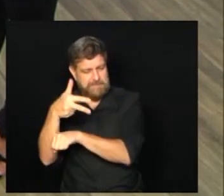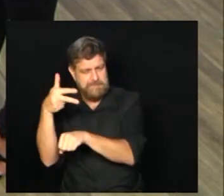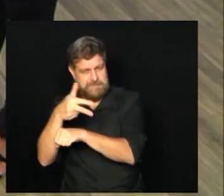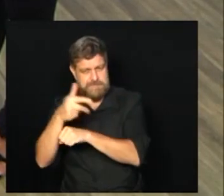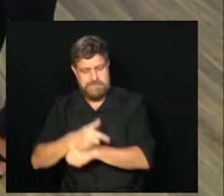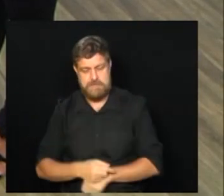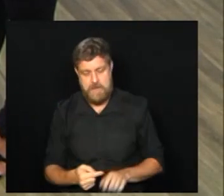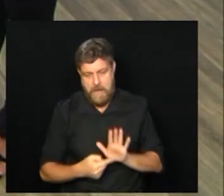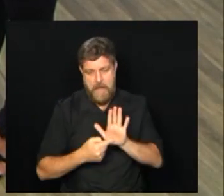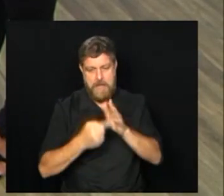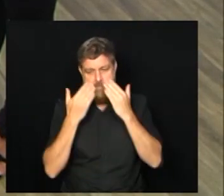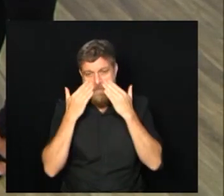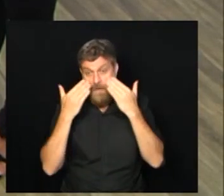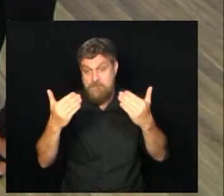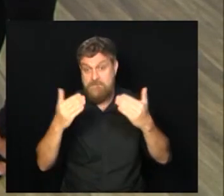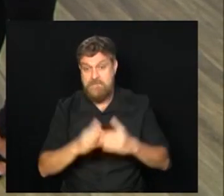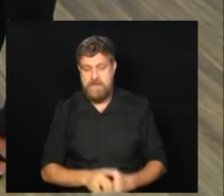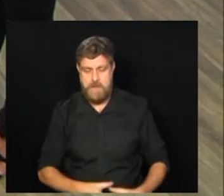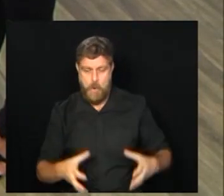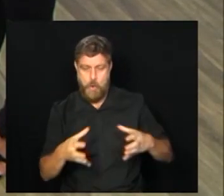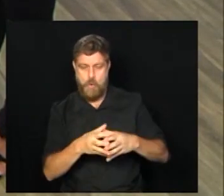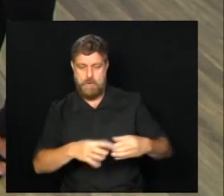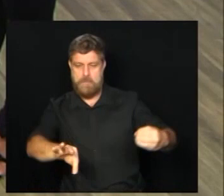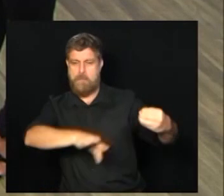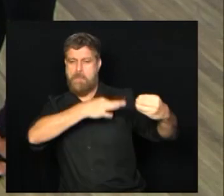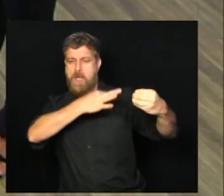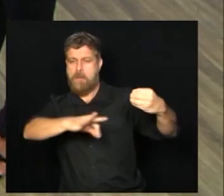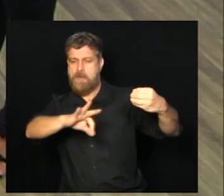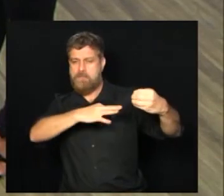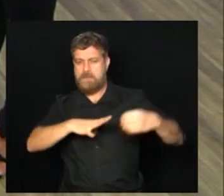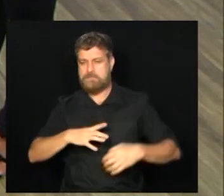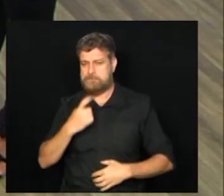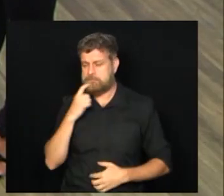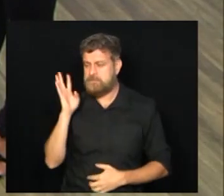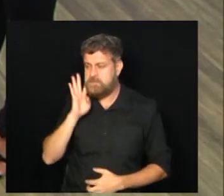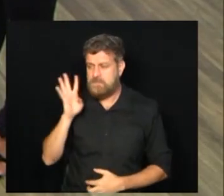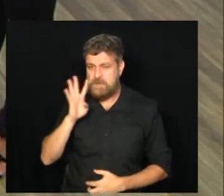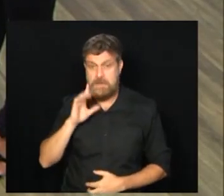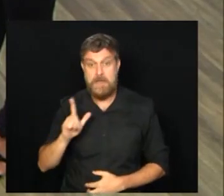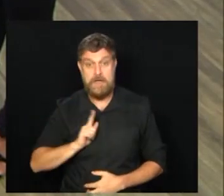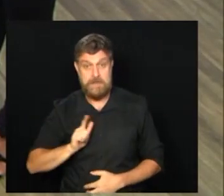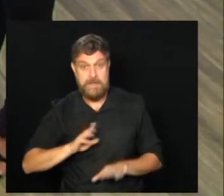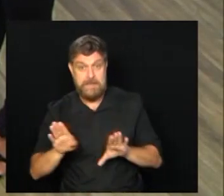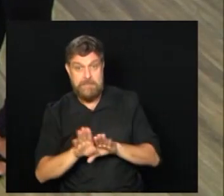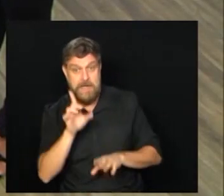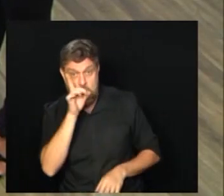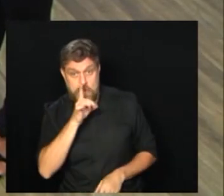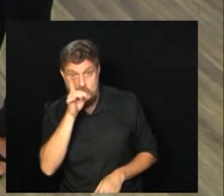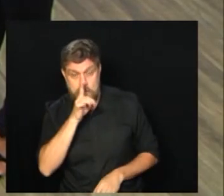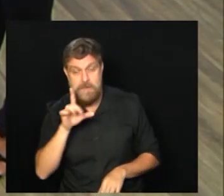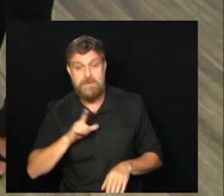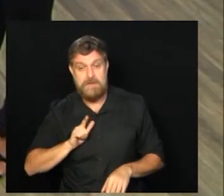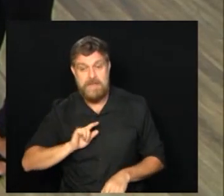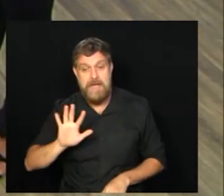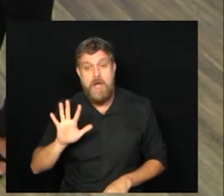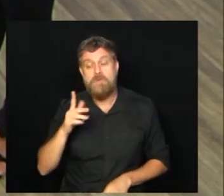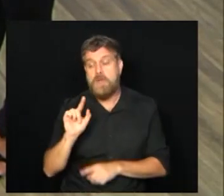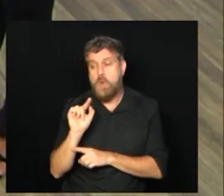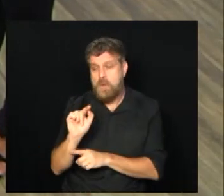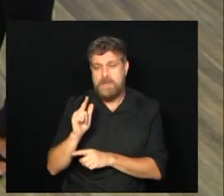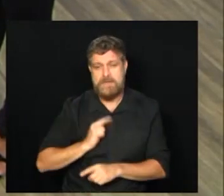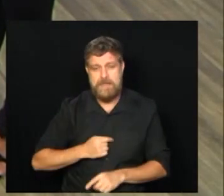a apresentação da Orquestra Sinfônica de Campinas, bacana demais. Tem mais, Gabriel, domingo ainda tem evento, olha, sim. A gente